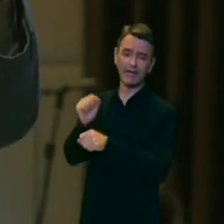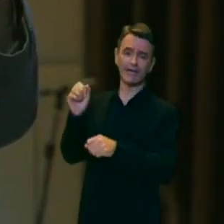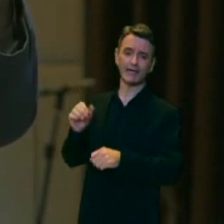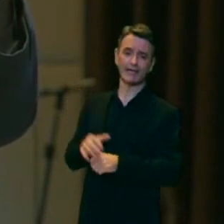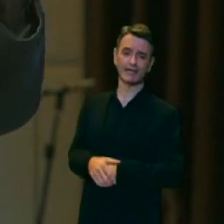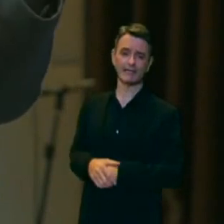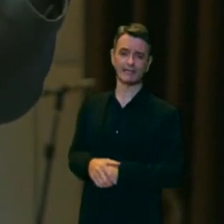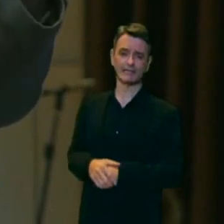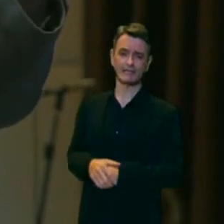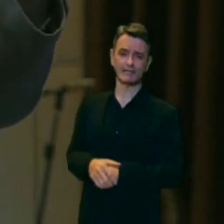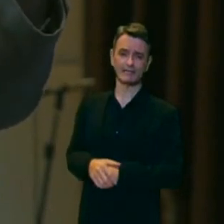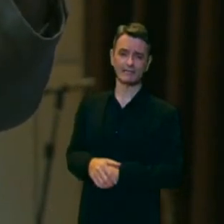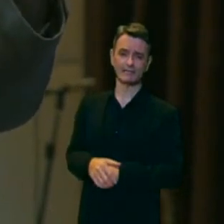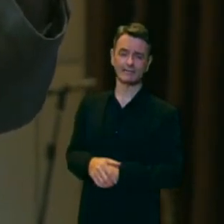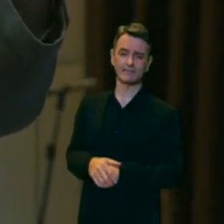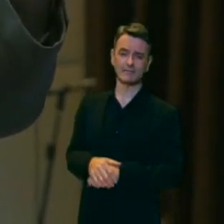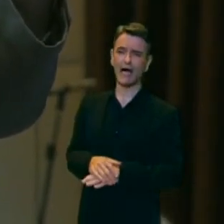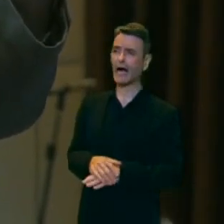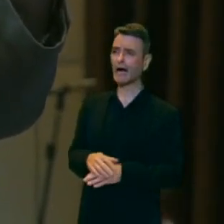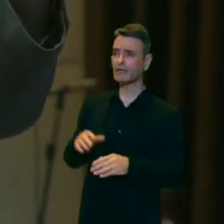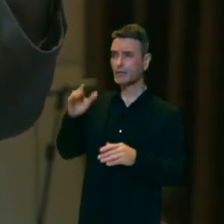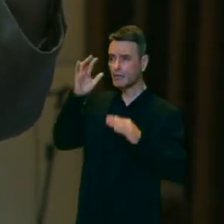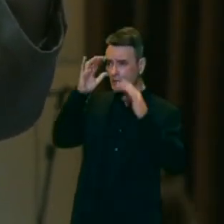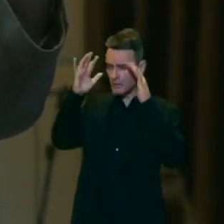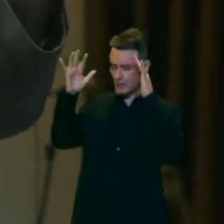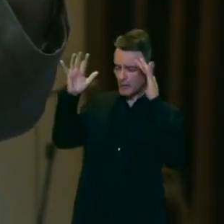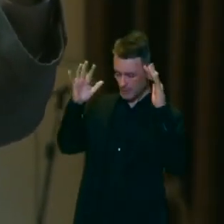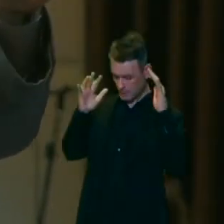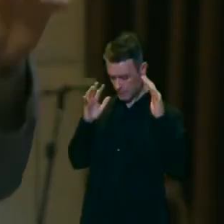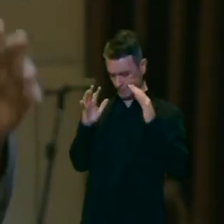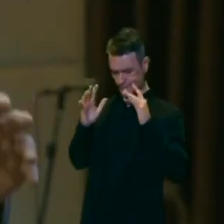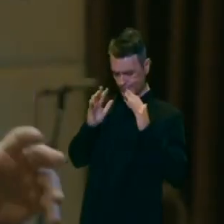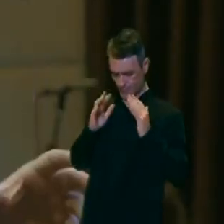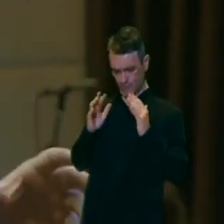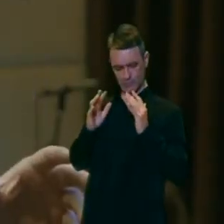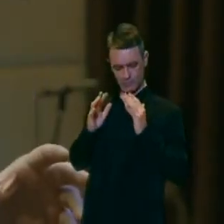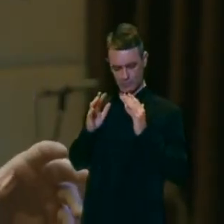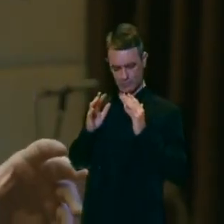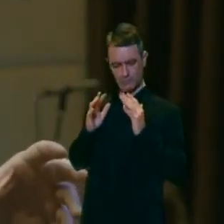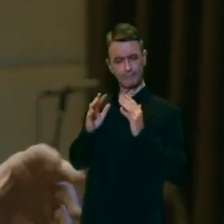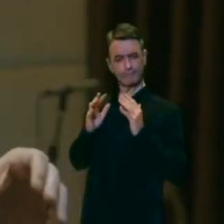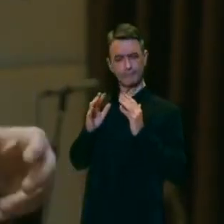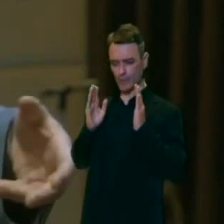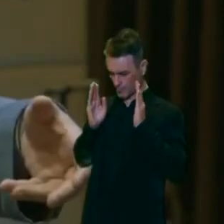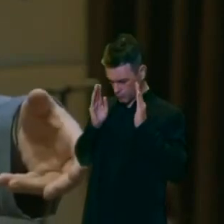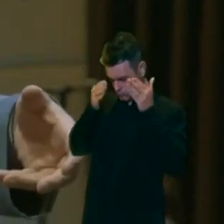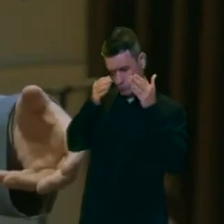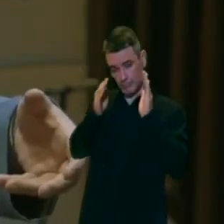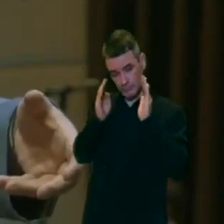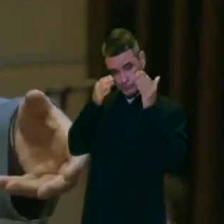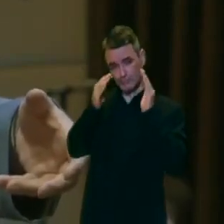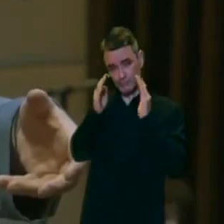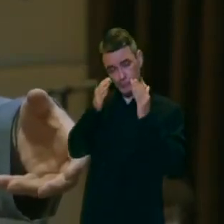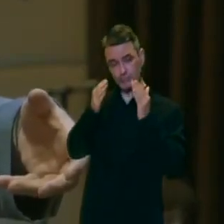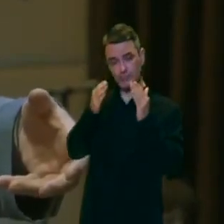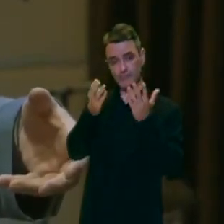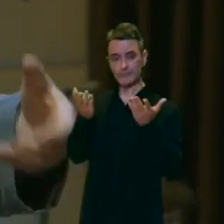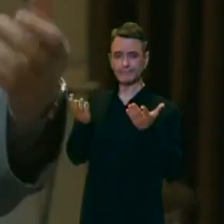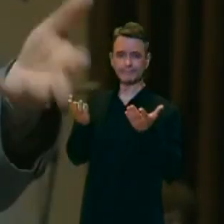Para de só ficar fixado nos teus sonhos. Para de ficar amarrado naquilo que